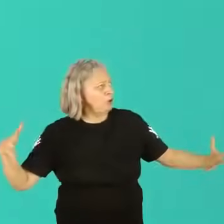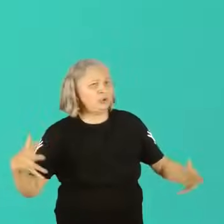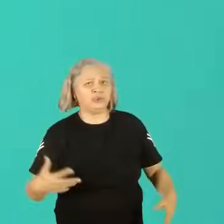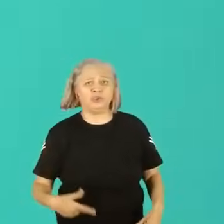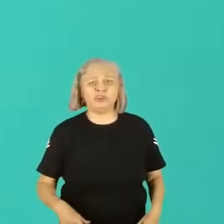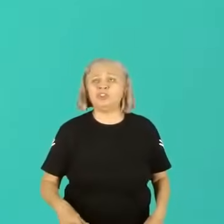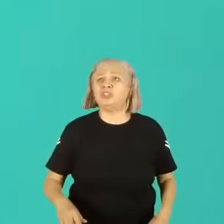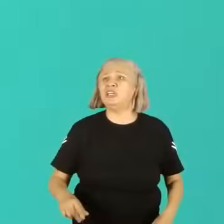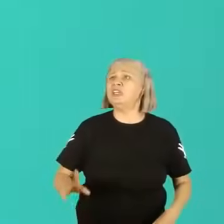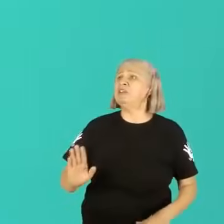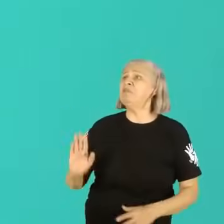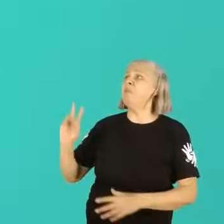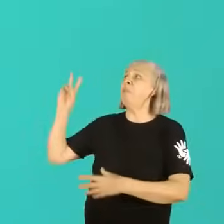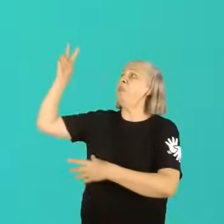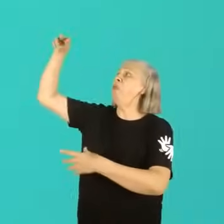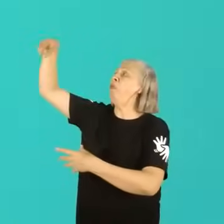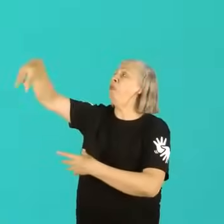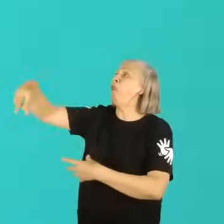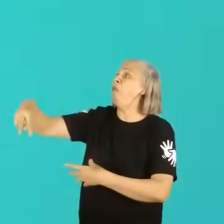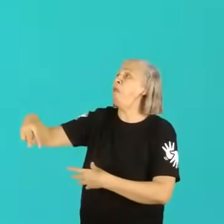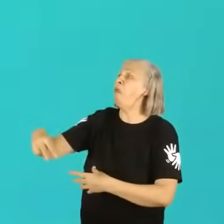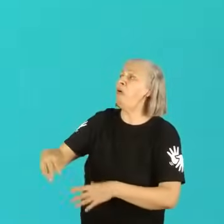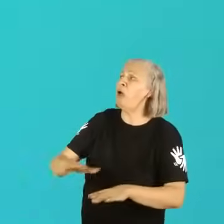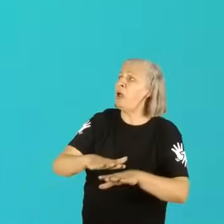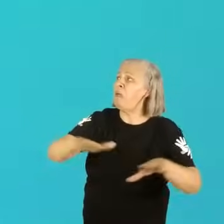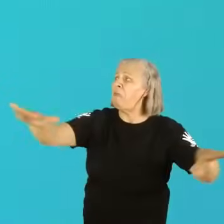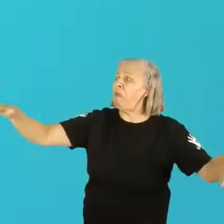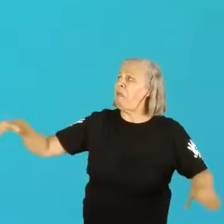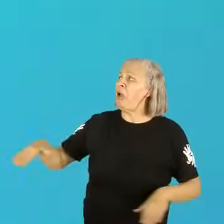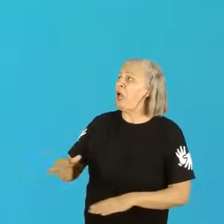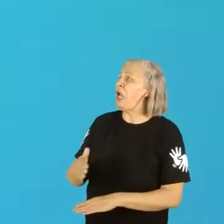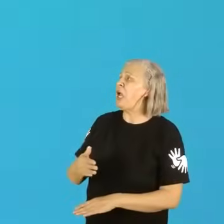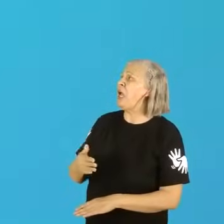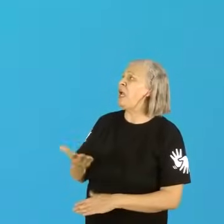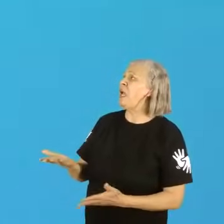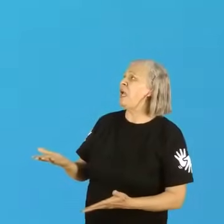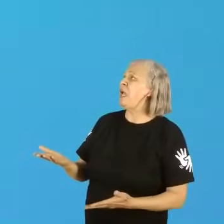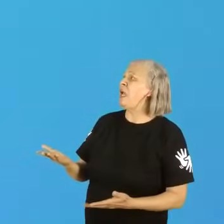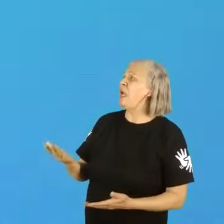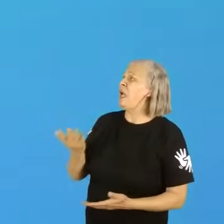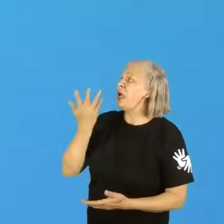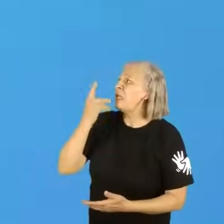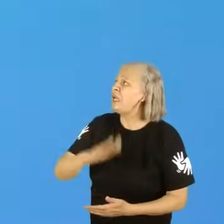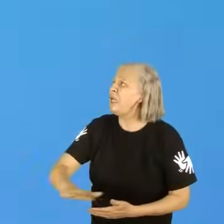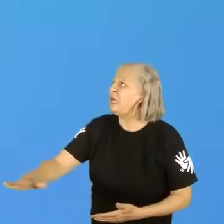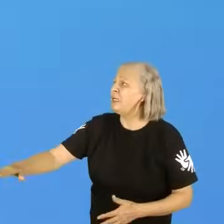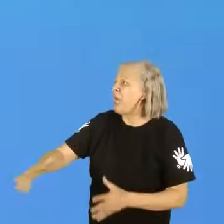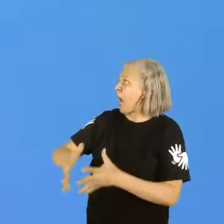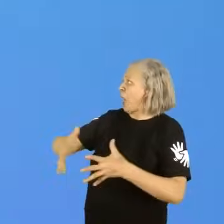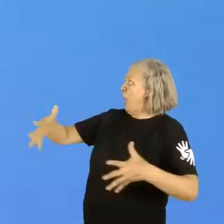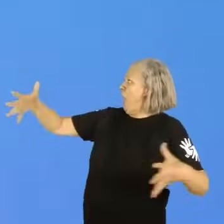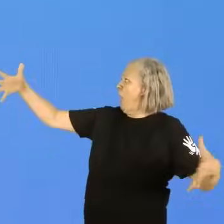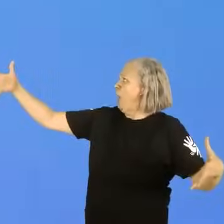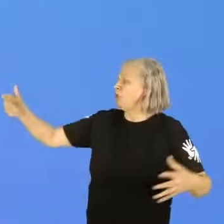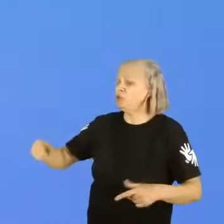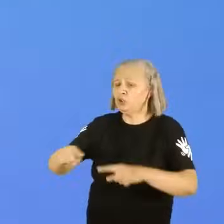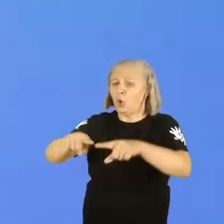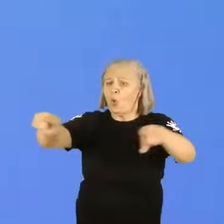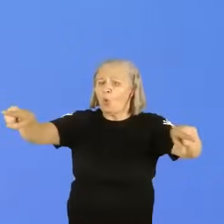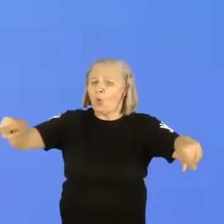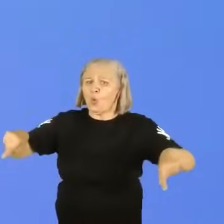cá, espaço kids, uma área, até pipoca, irmão, no hall. Eu entrei e falei: irmão, tem até